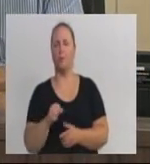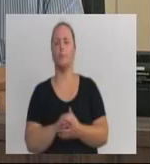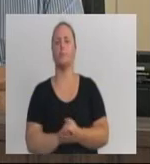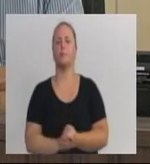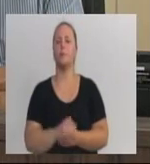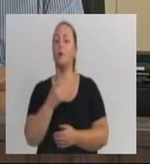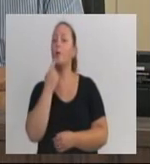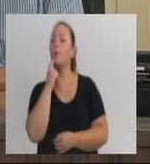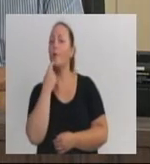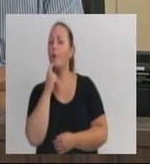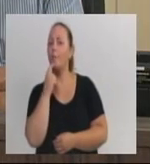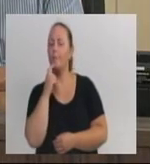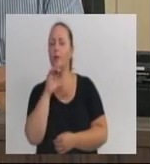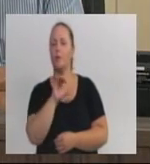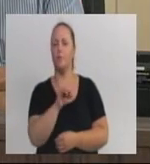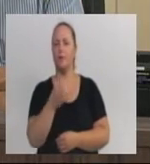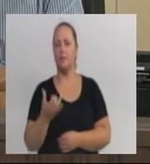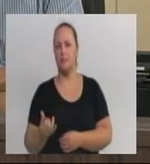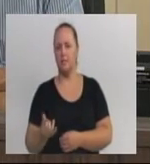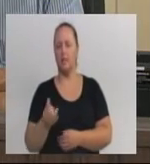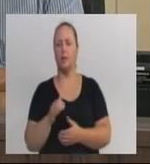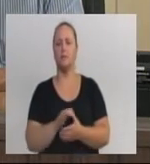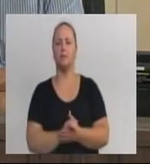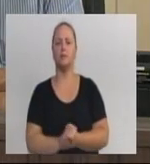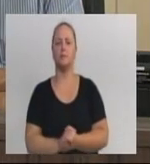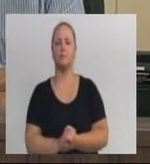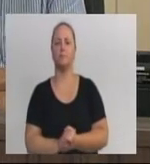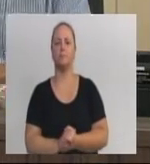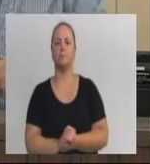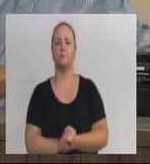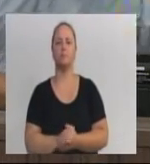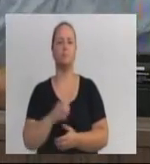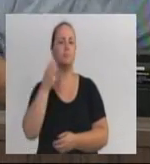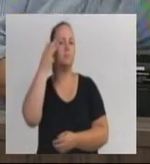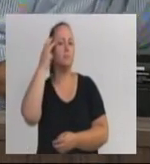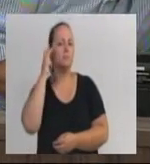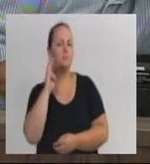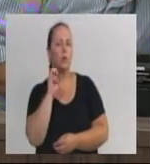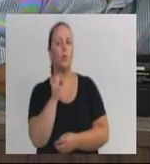Robinho, 96/2016. Vereador Vanderlei Paulo de Oliveira,